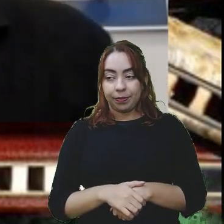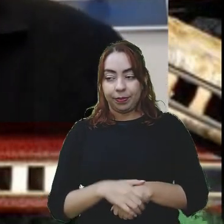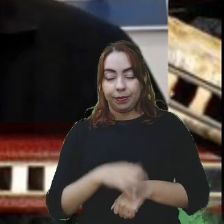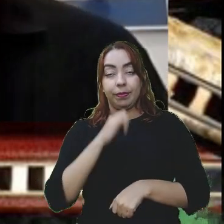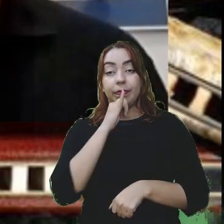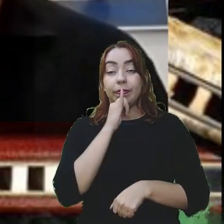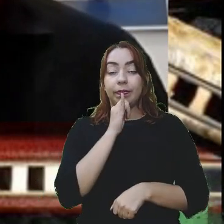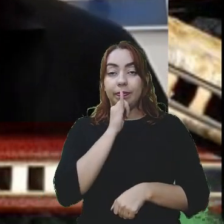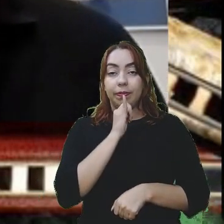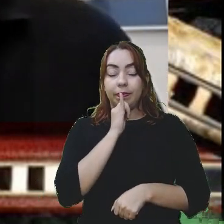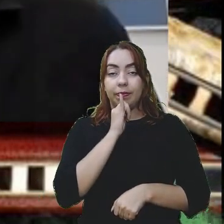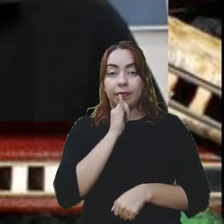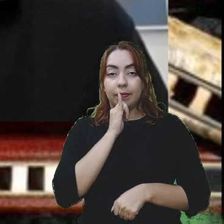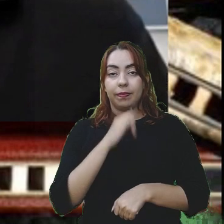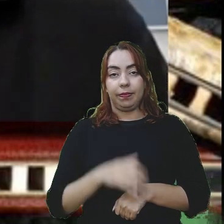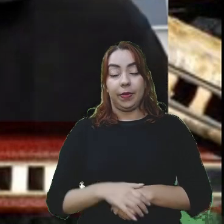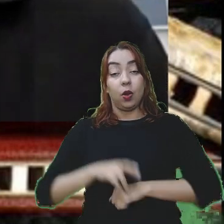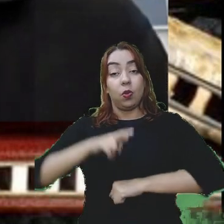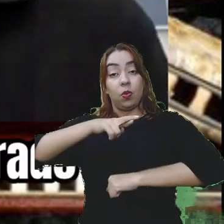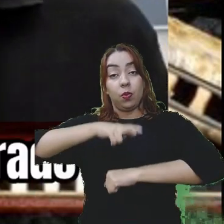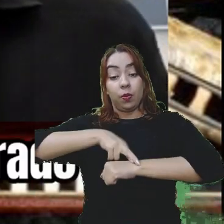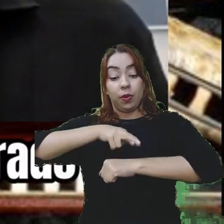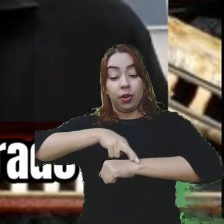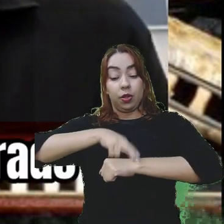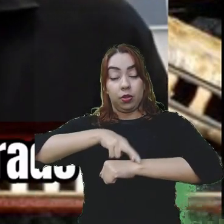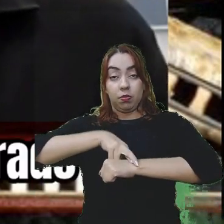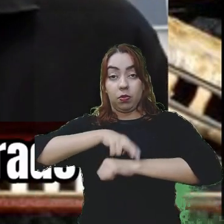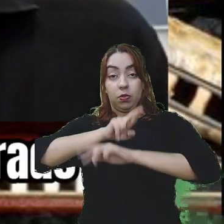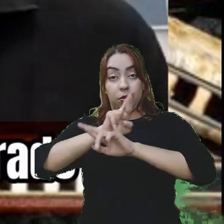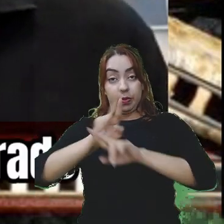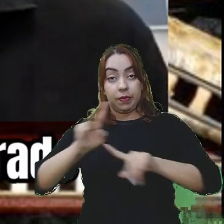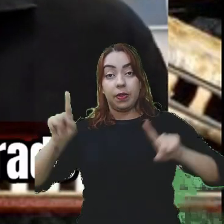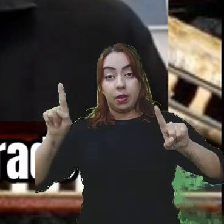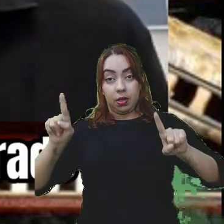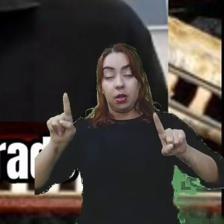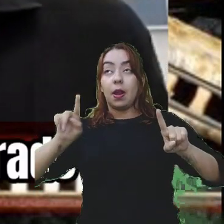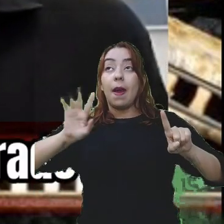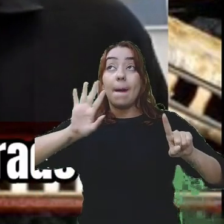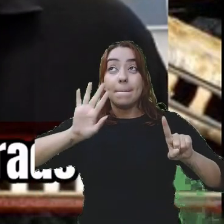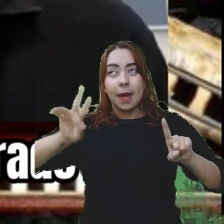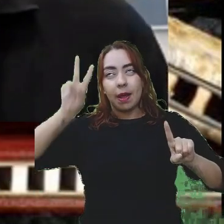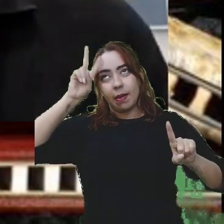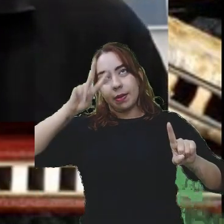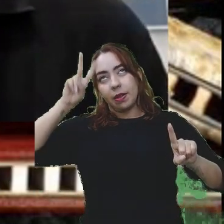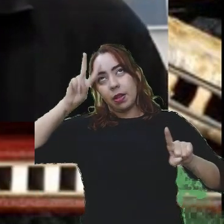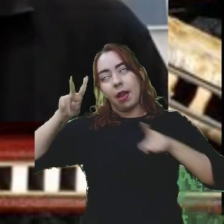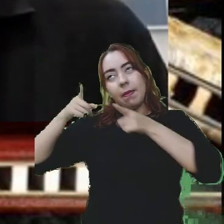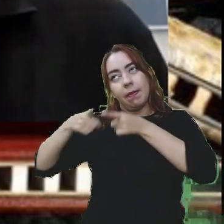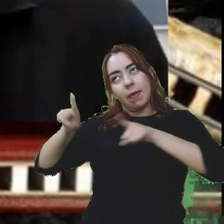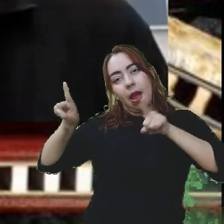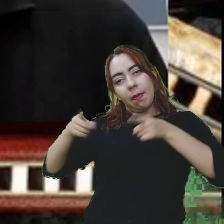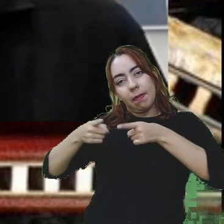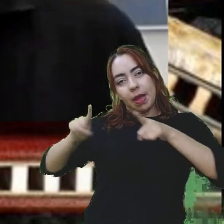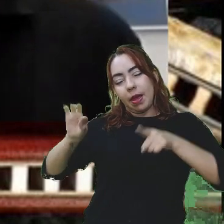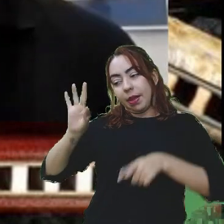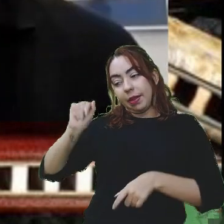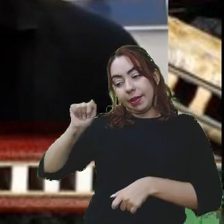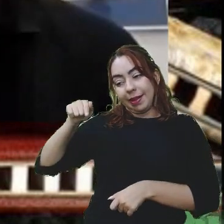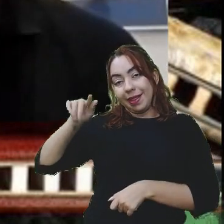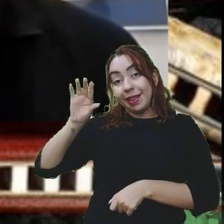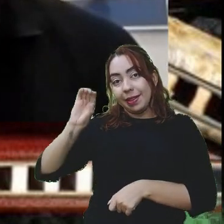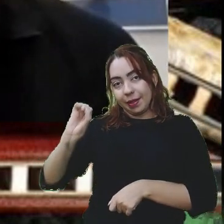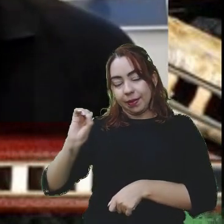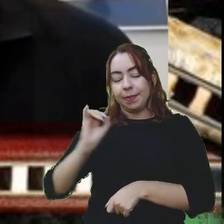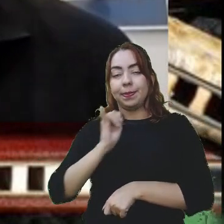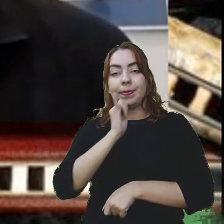uma música com um ritmo diferente, mas com um embasamento da música elaborada muito grande. Então, você tem, por